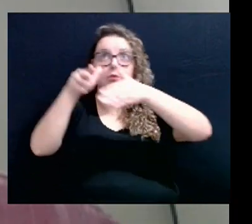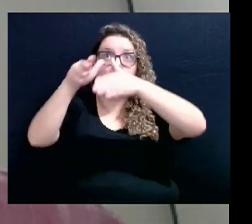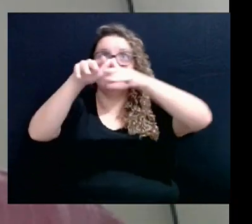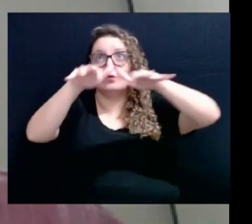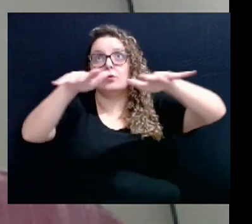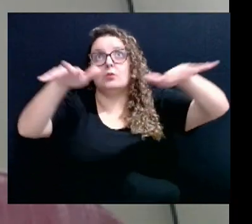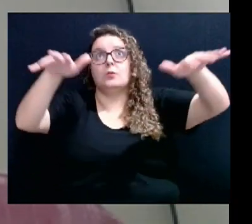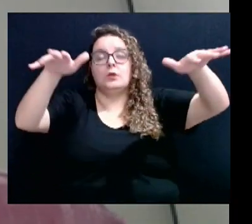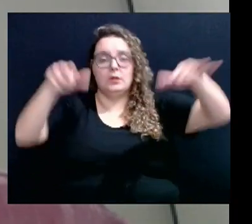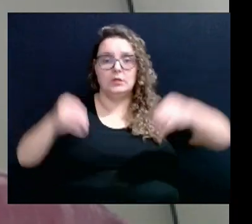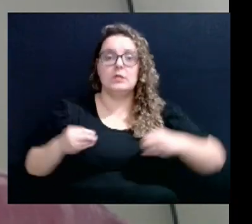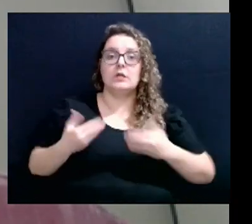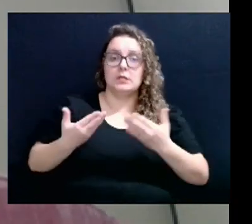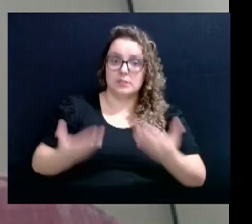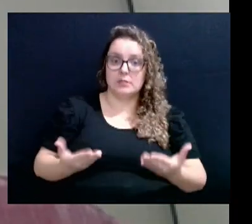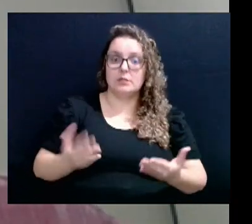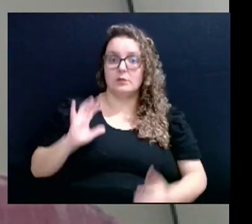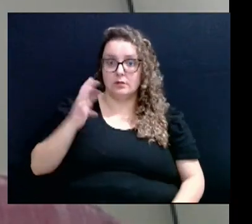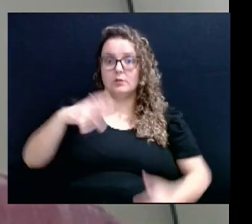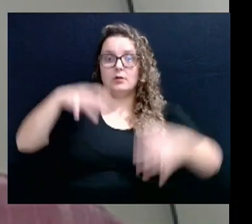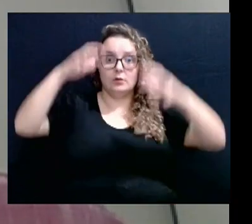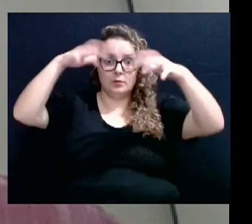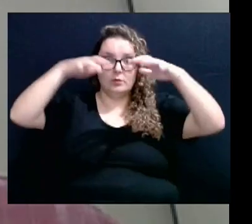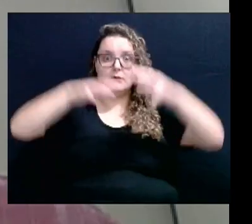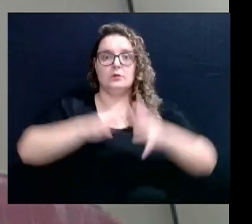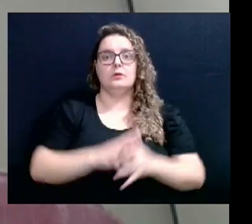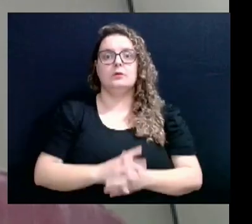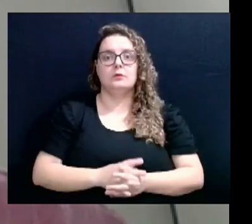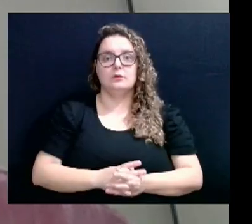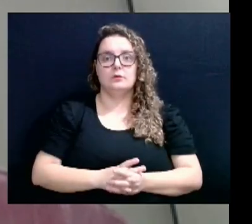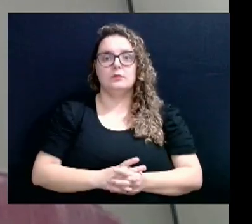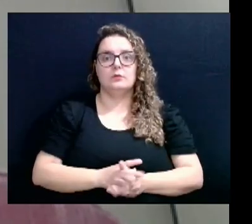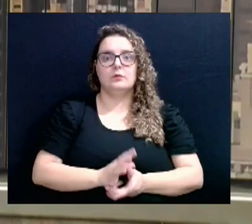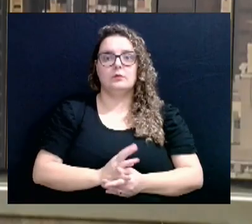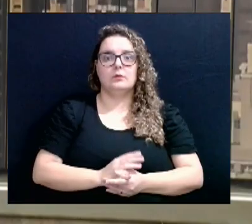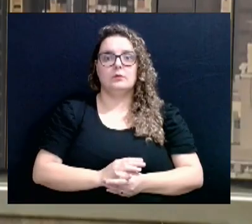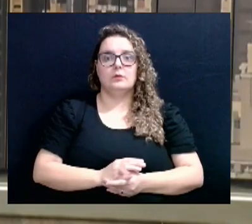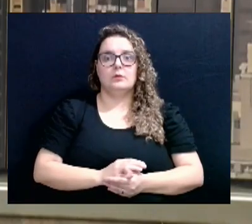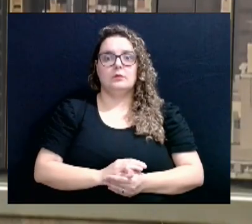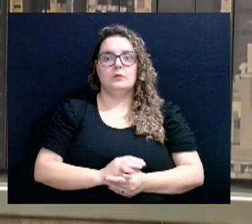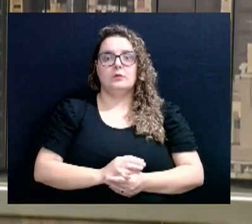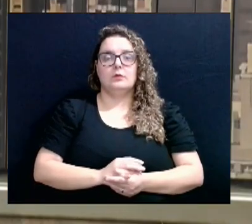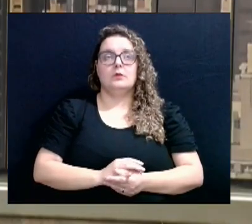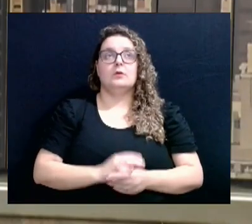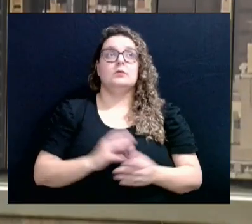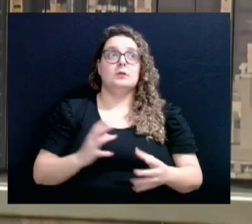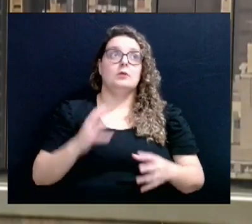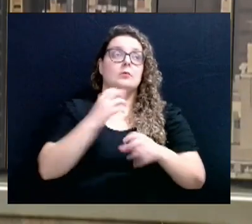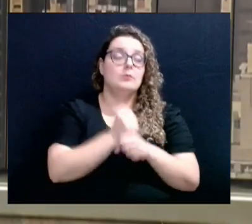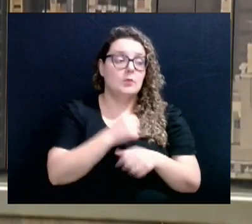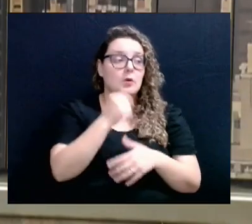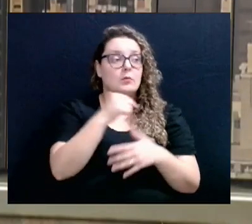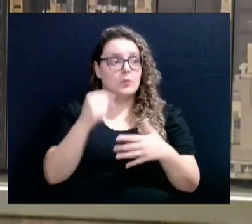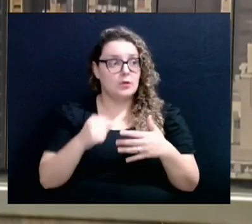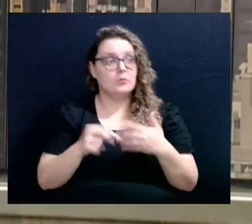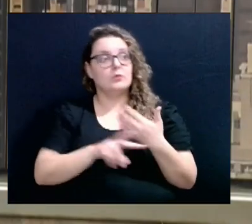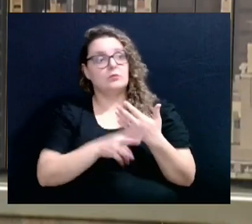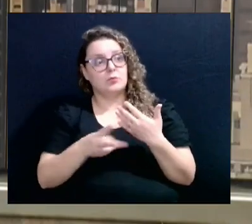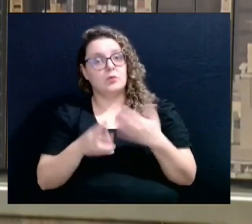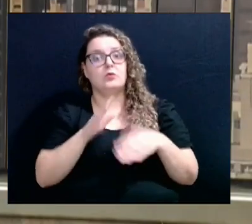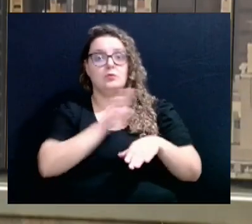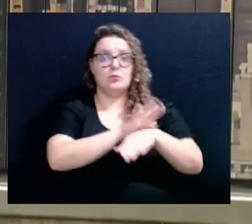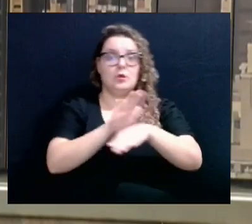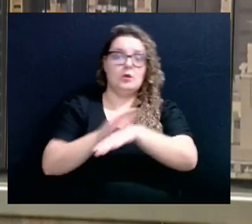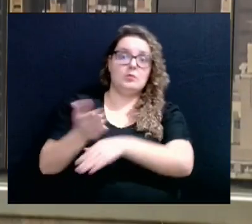favorecem a ocorrência das chuvas. Ou seja, é uma combinação de fatores e uma colaboração, né,